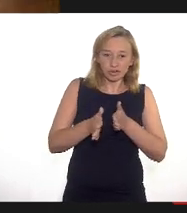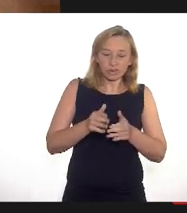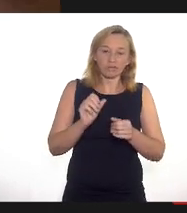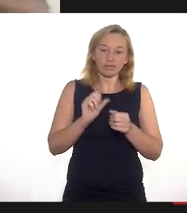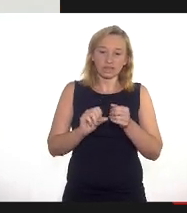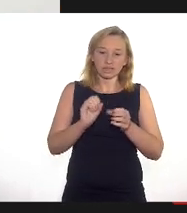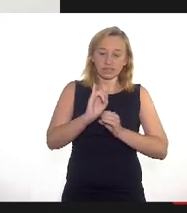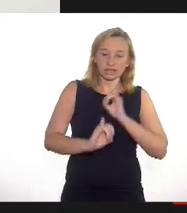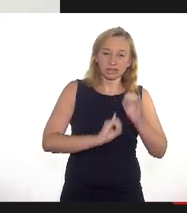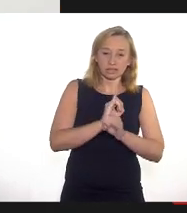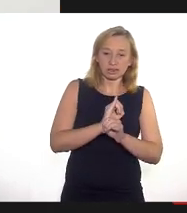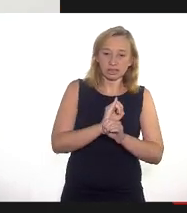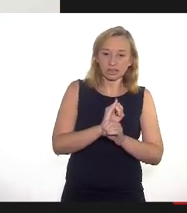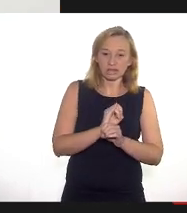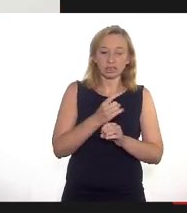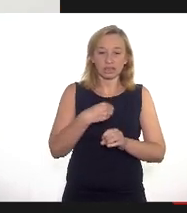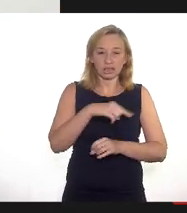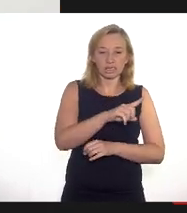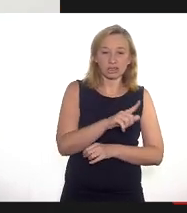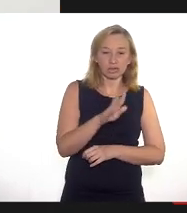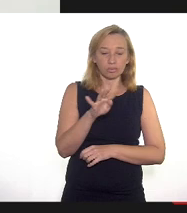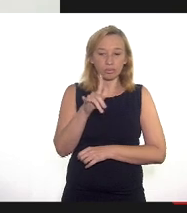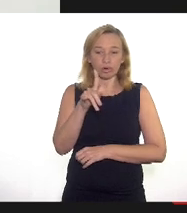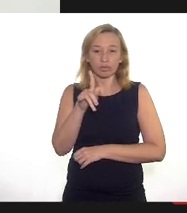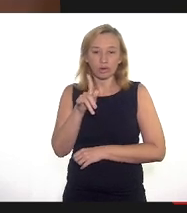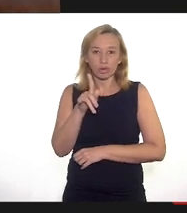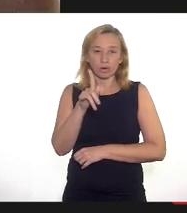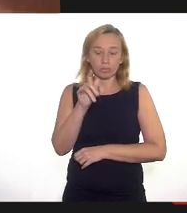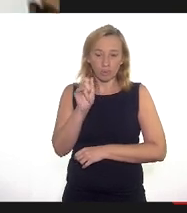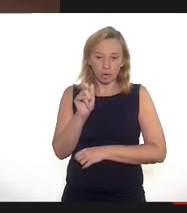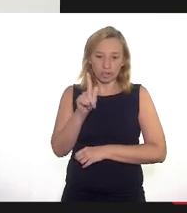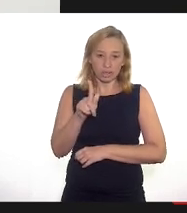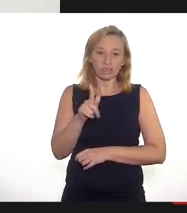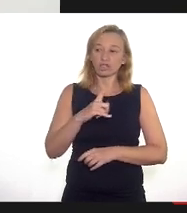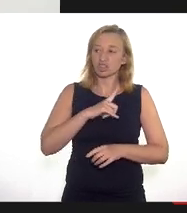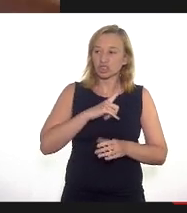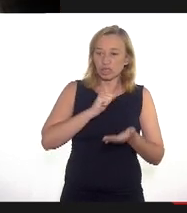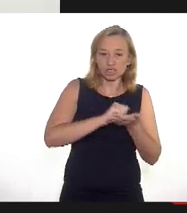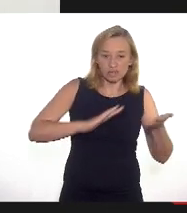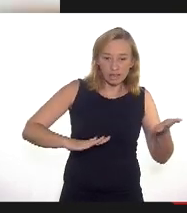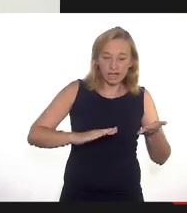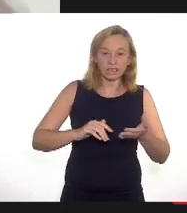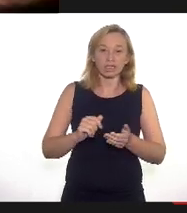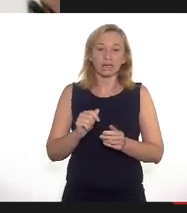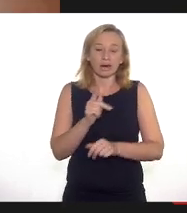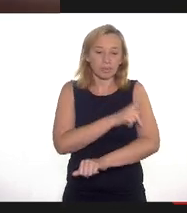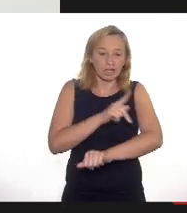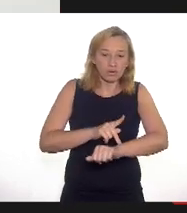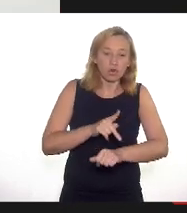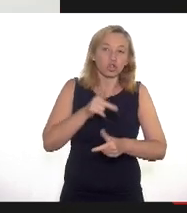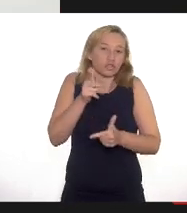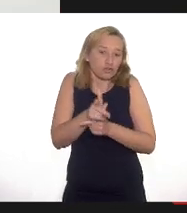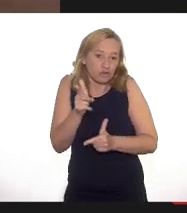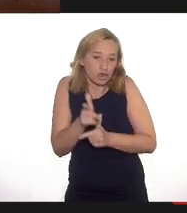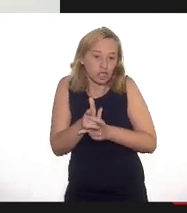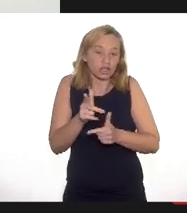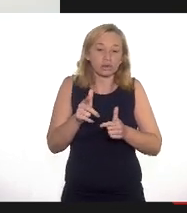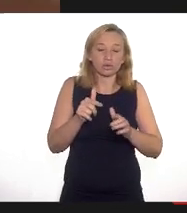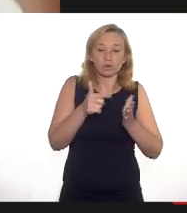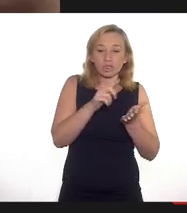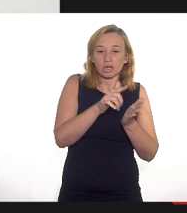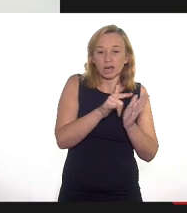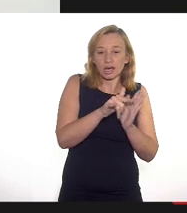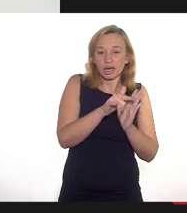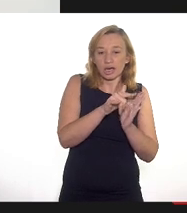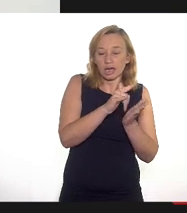Então, acessava o blog e ali no blog tinha lá as atividades pedagógicas, tinham vídeos, tinham listas de exercícios,